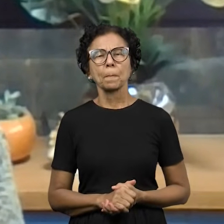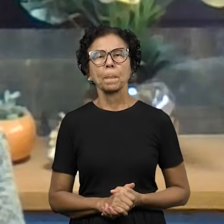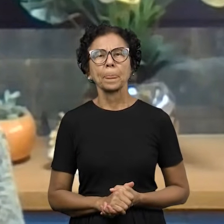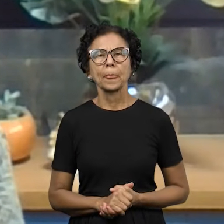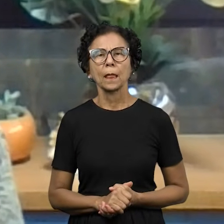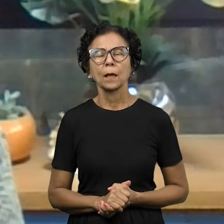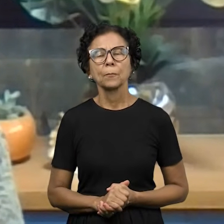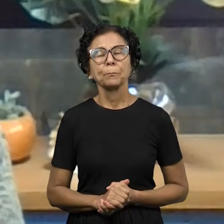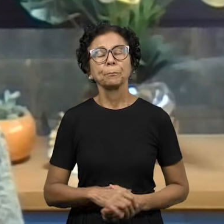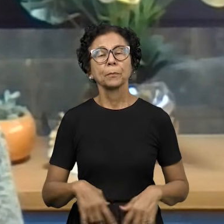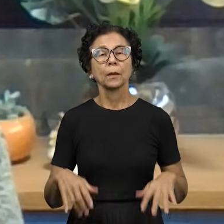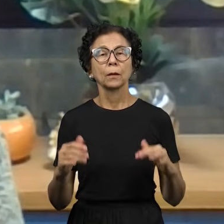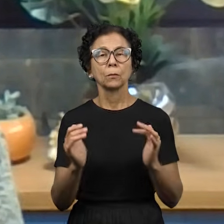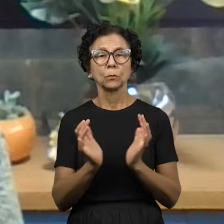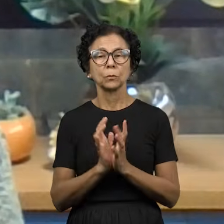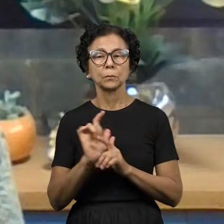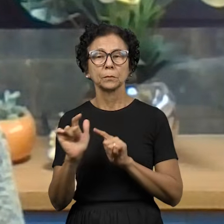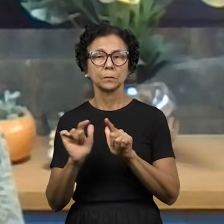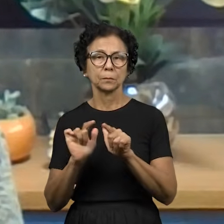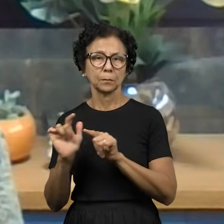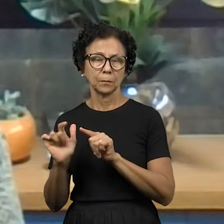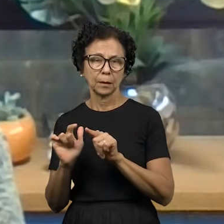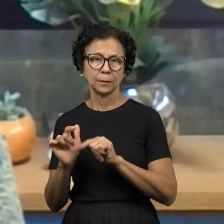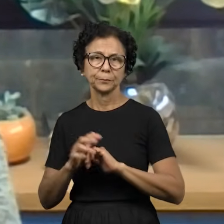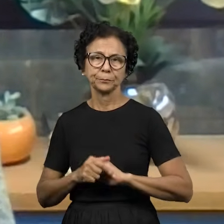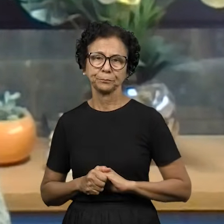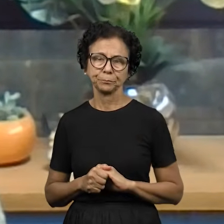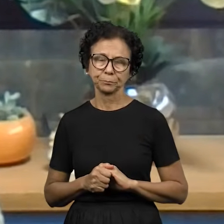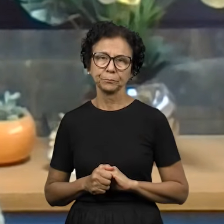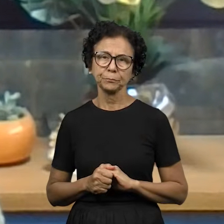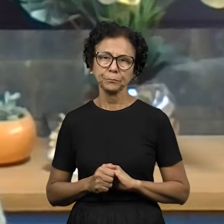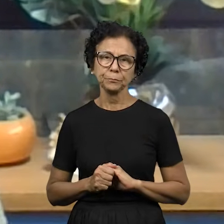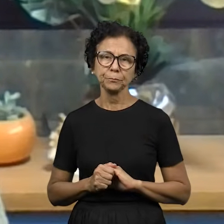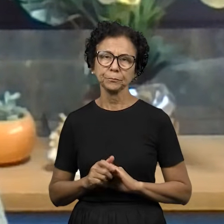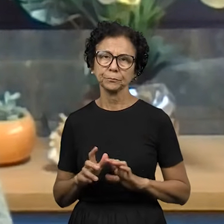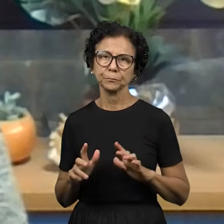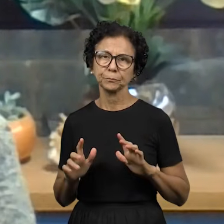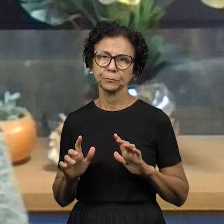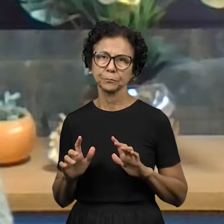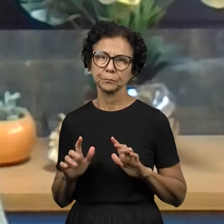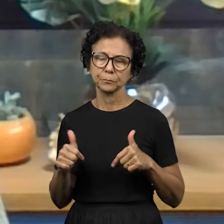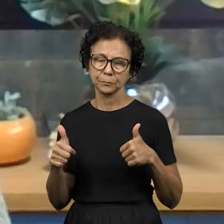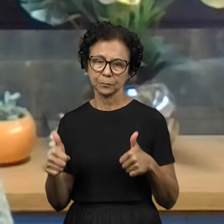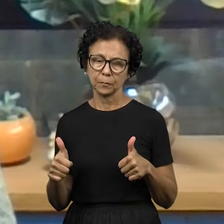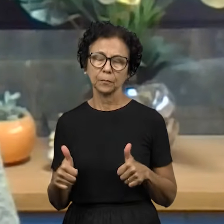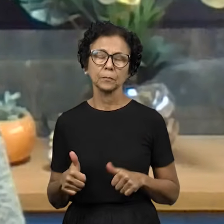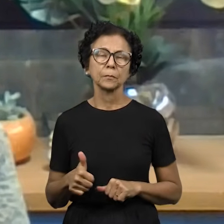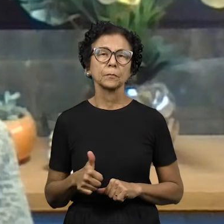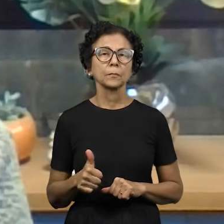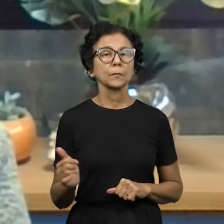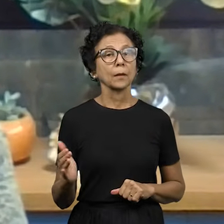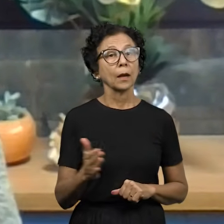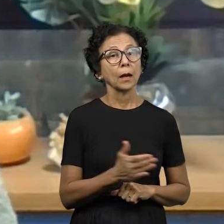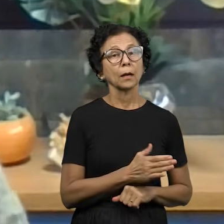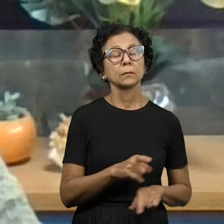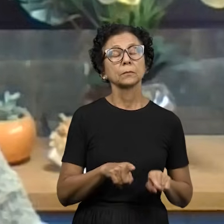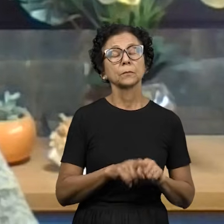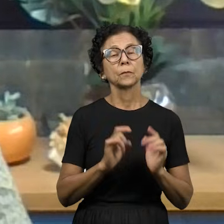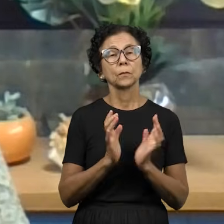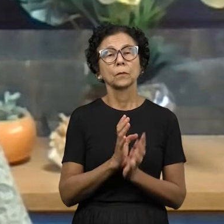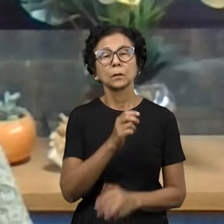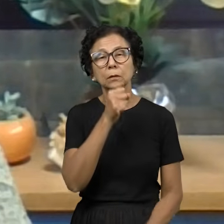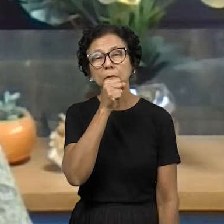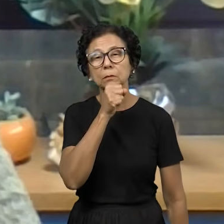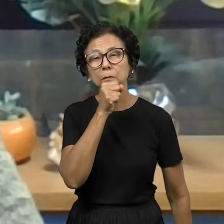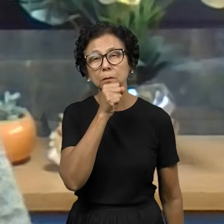Então o grupo de trabalho, ele vai atingir esse grupo. Mas nós também atendemos os idosos,